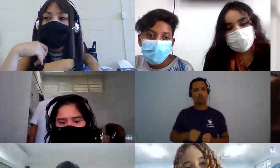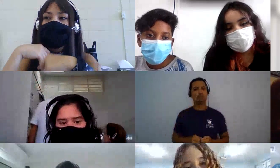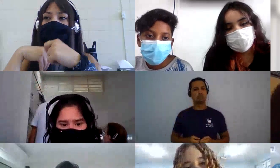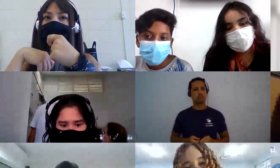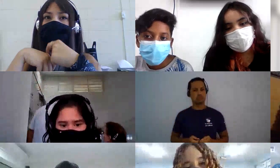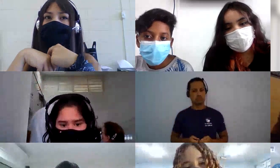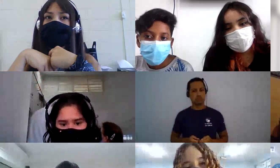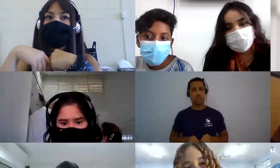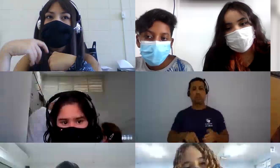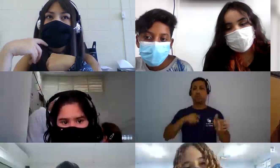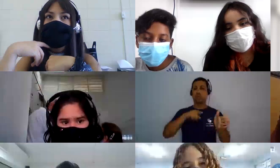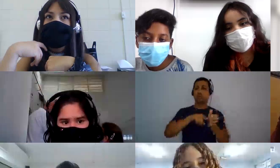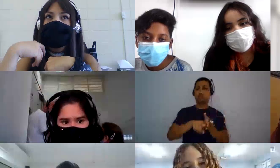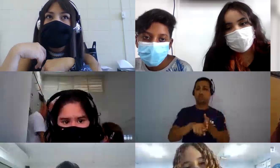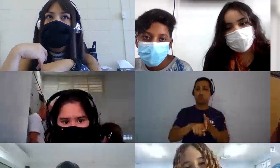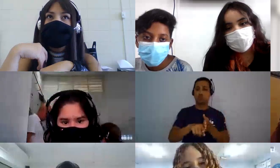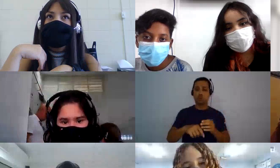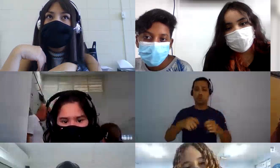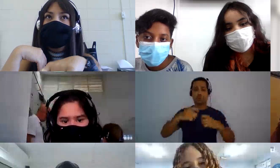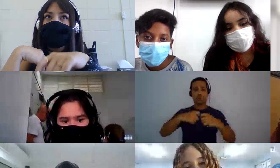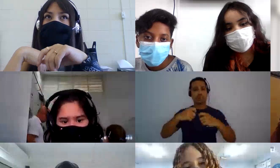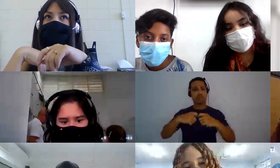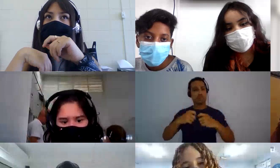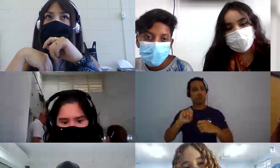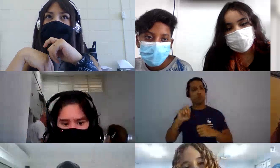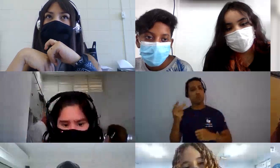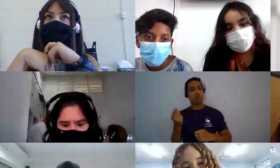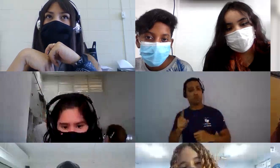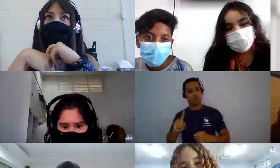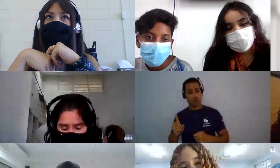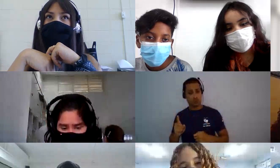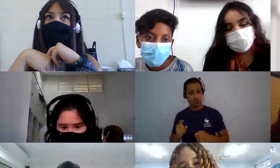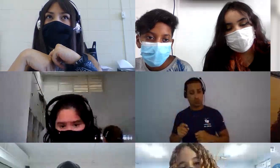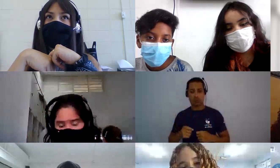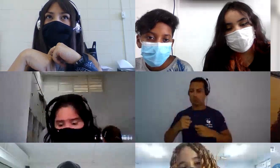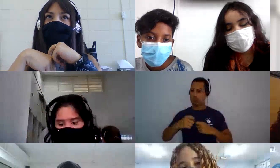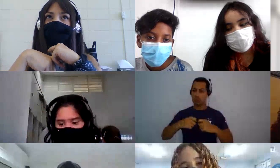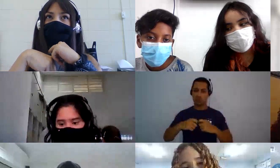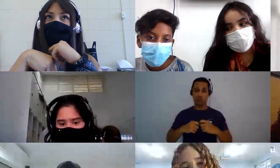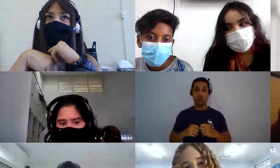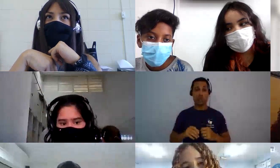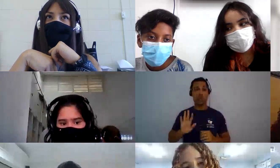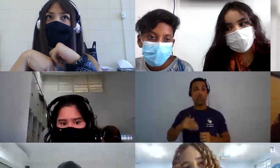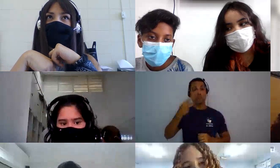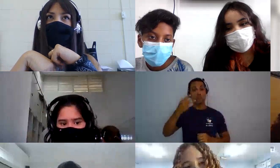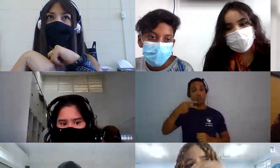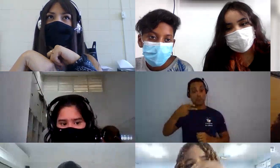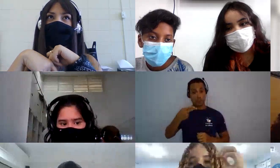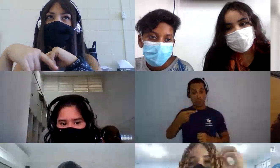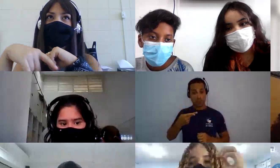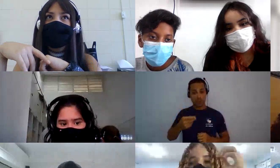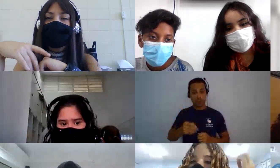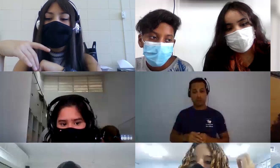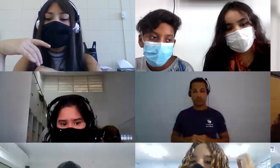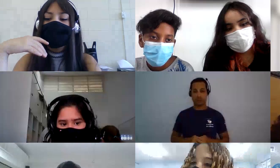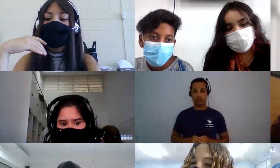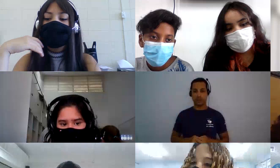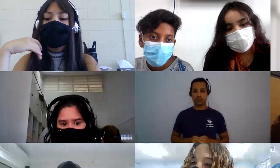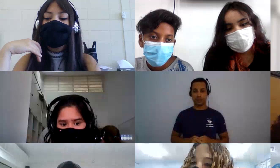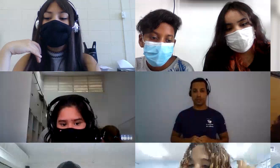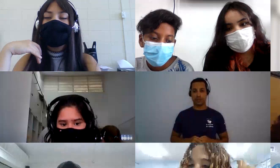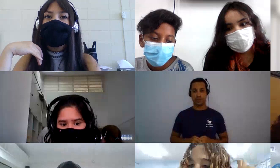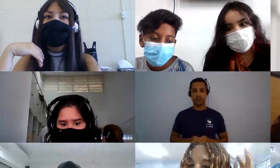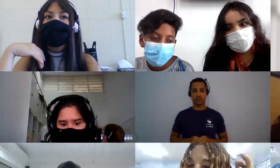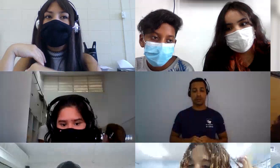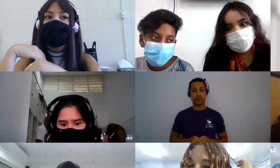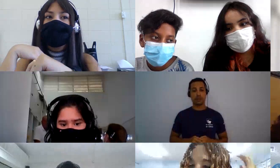que você perguntou se eu já transei ou não? Eu não transei, mas eu vou falar uma coisa para você. Eu vou acabar transando com a